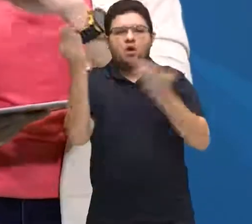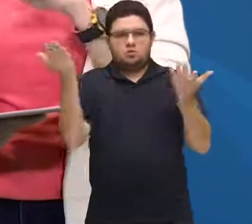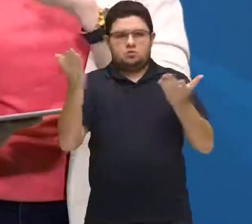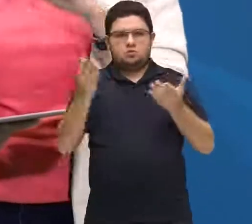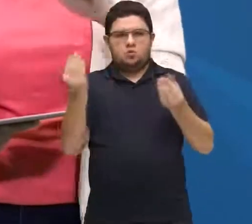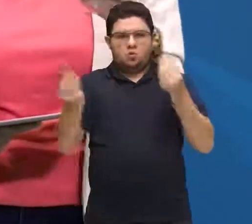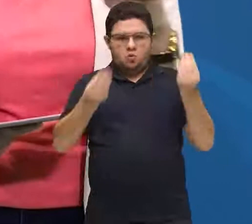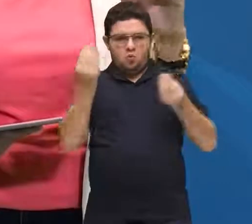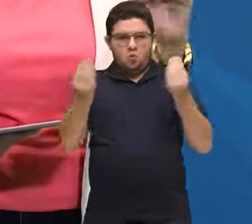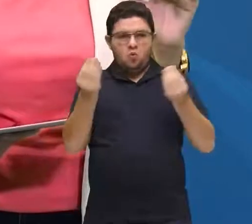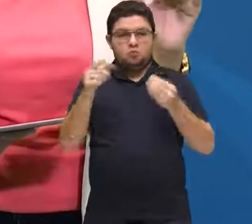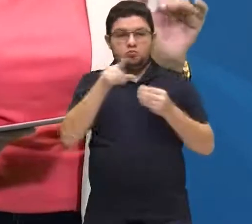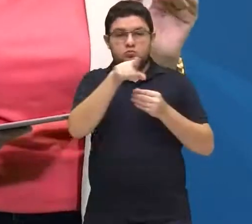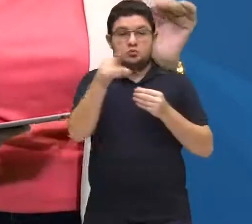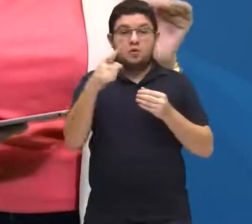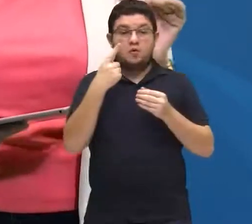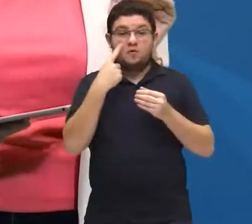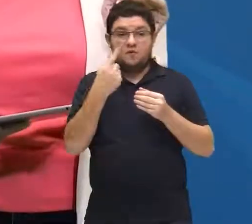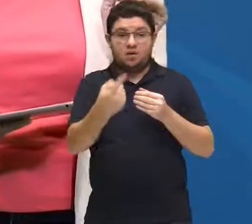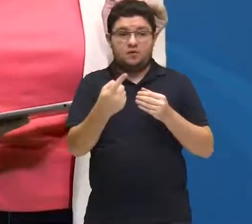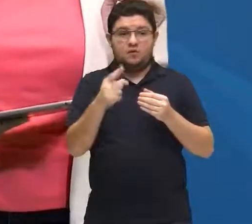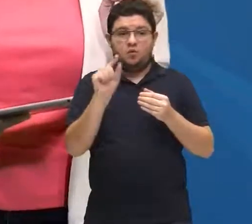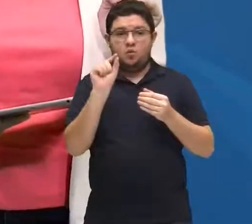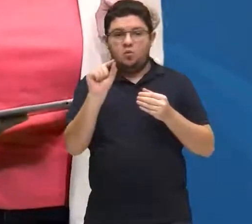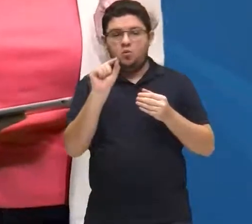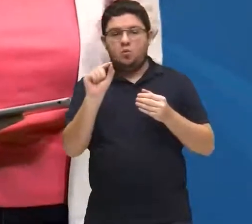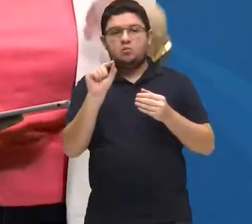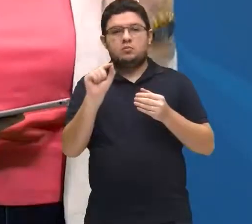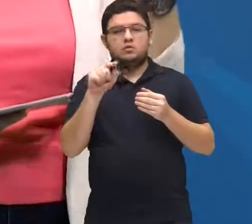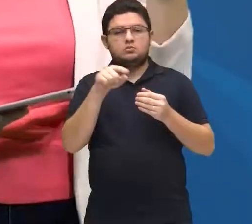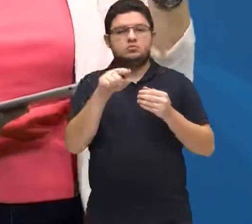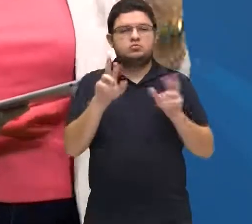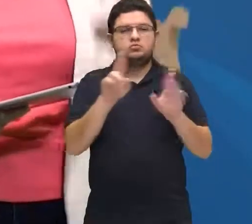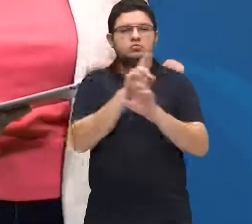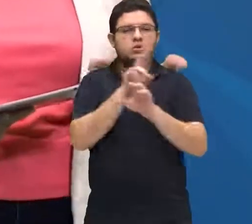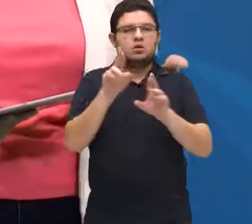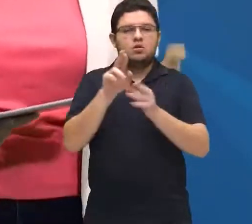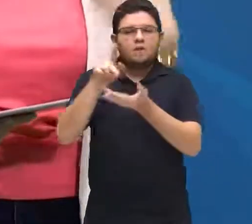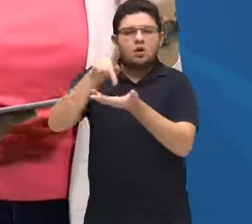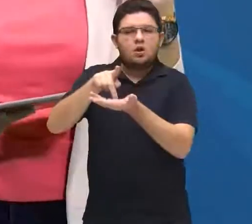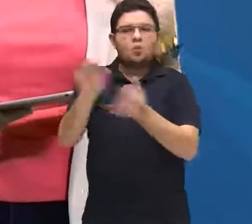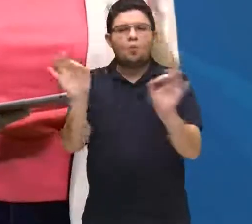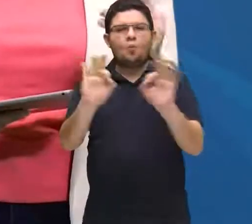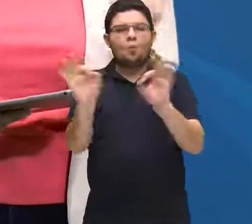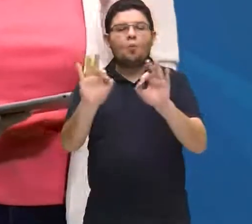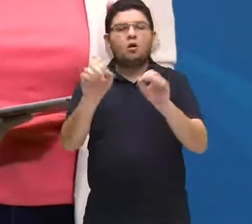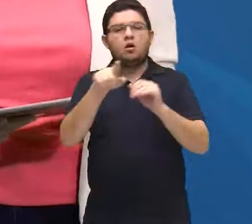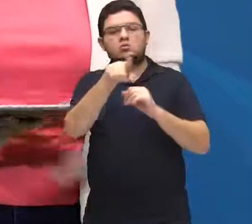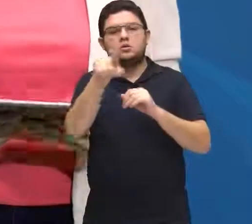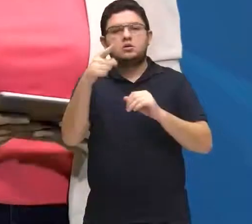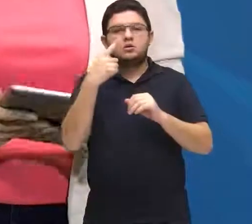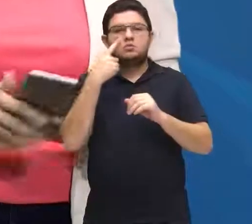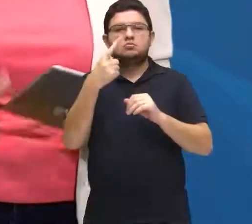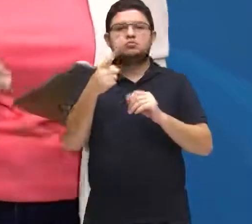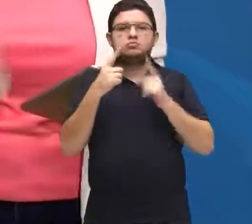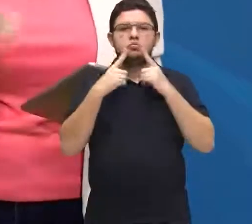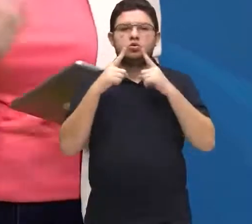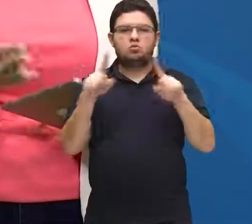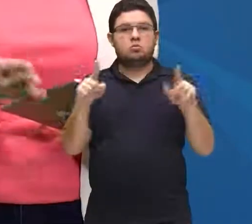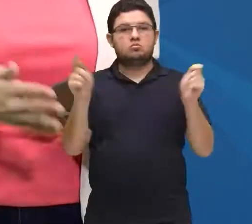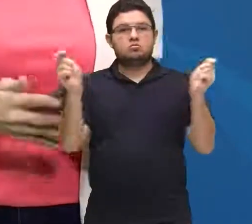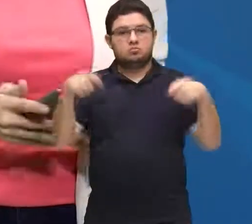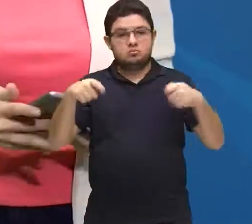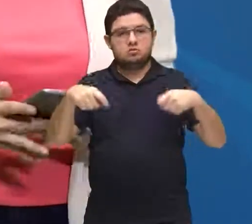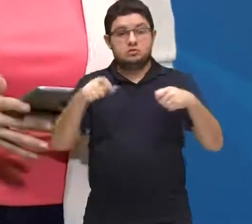verificou e que não faz relação com a verdade, você pode, se estiver numa rede social, denunciar. Quanto mais